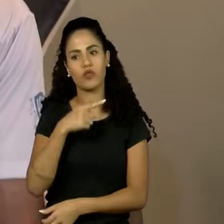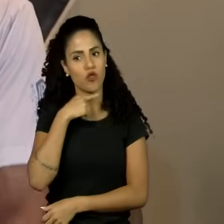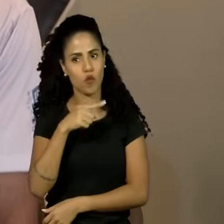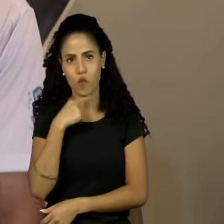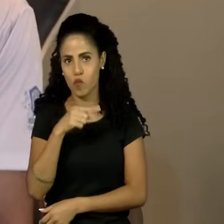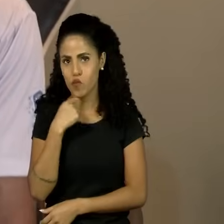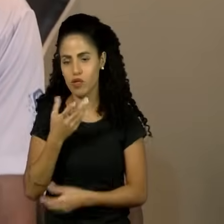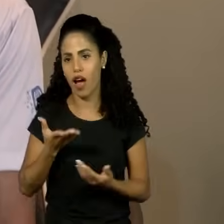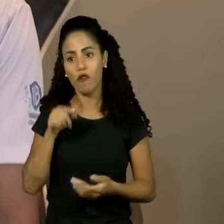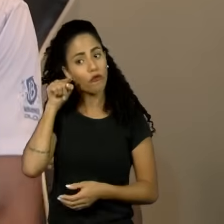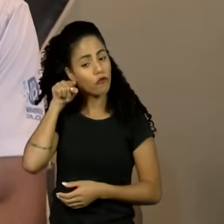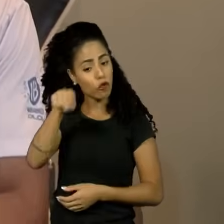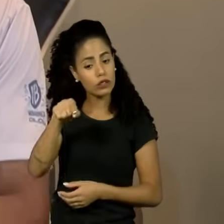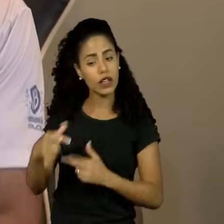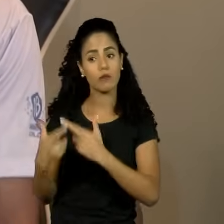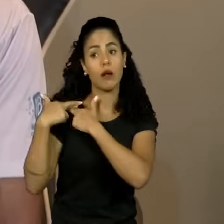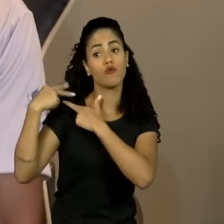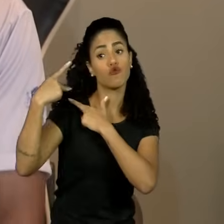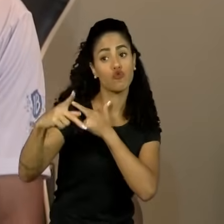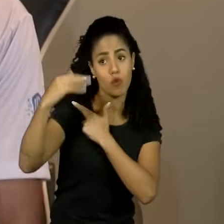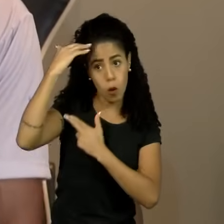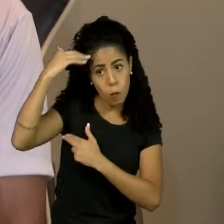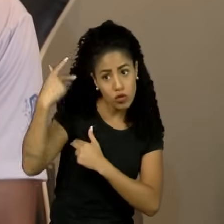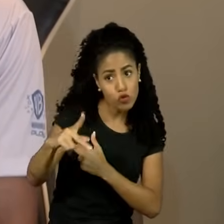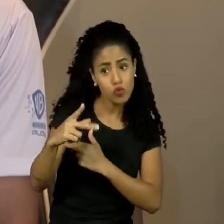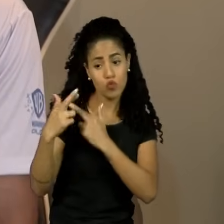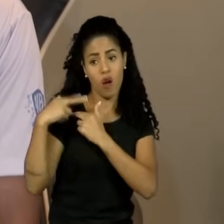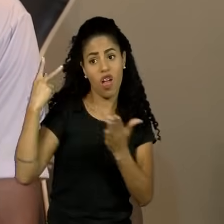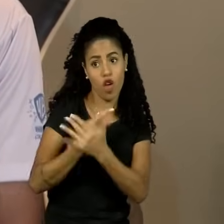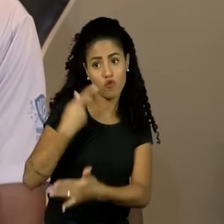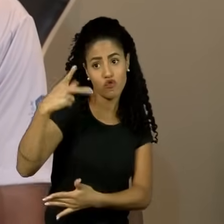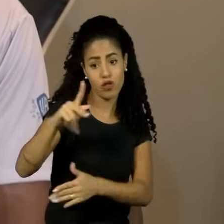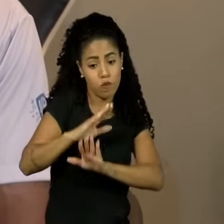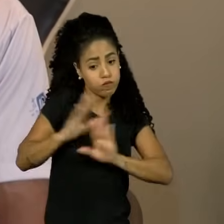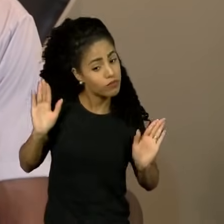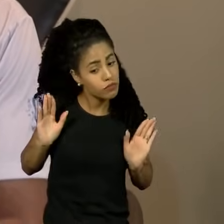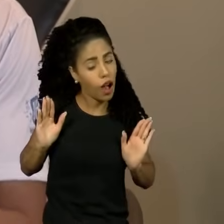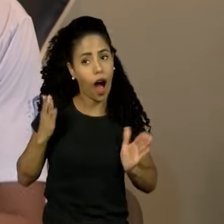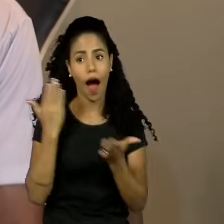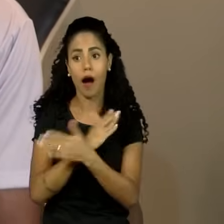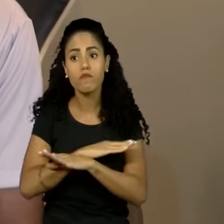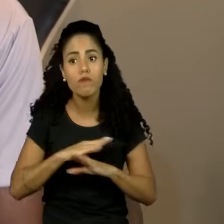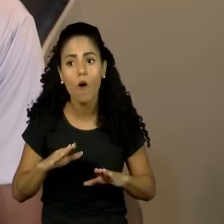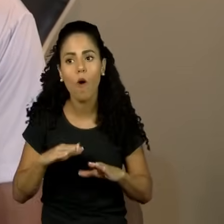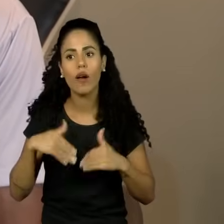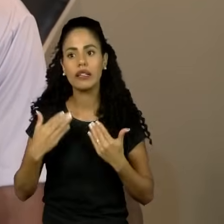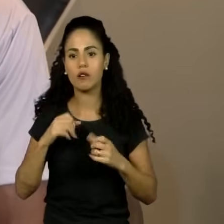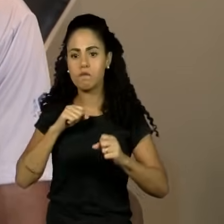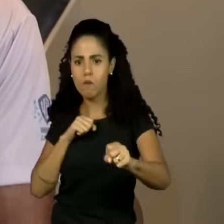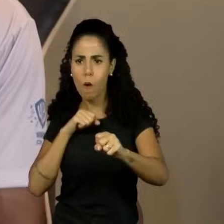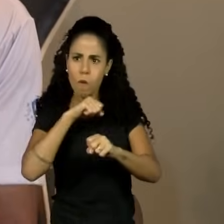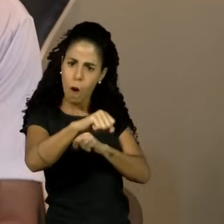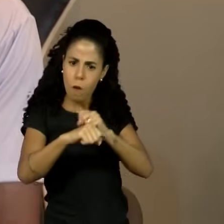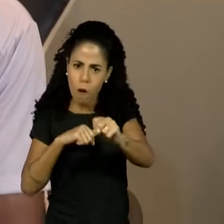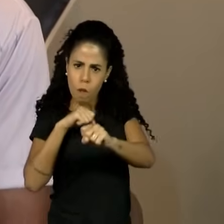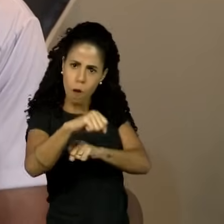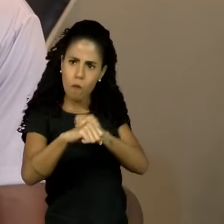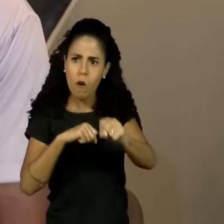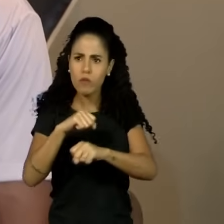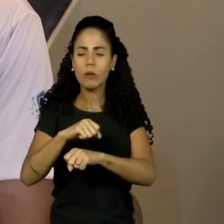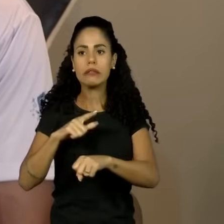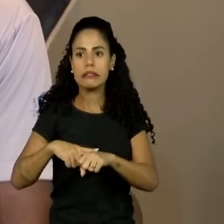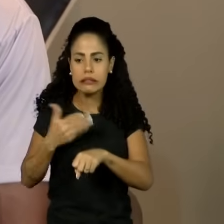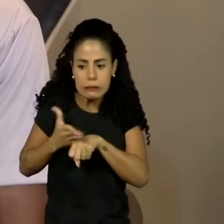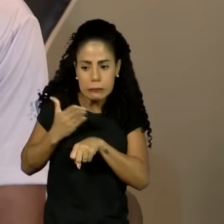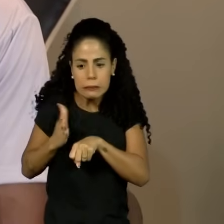Não, é você e você. Se você errou, é culpa sua e só sua, entendeu? Então, jogos de luta ali, eles exigem